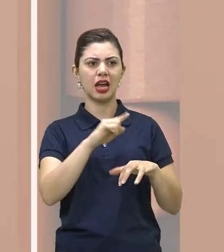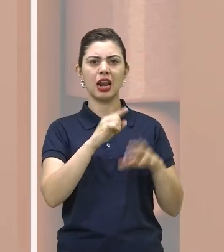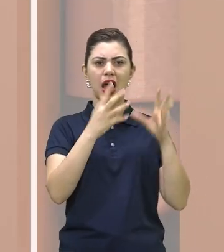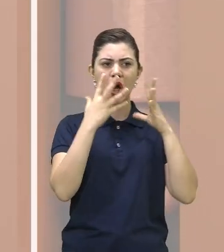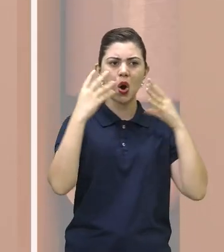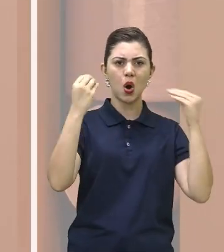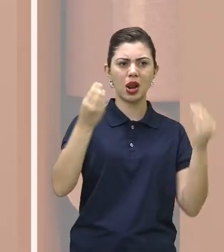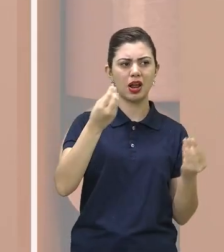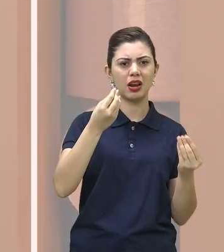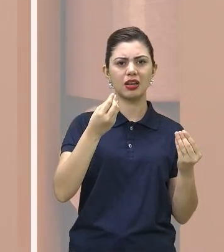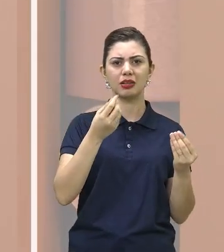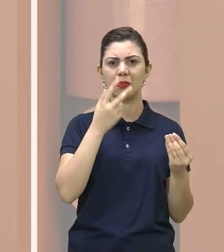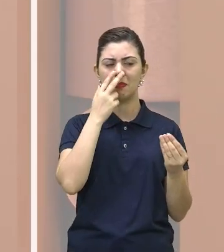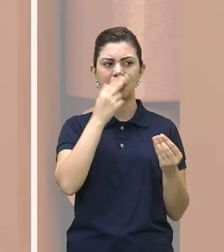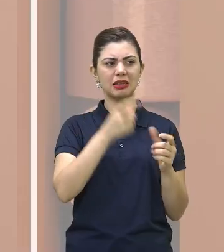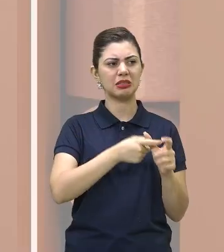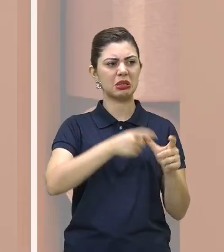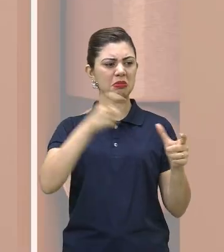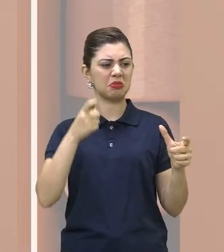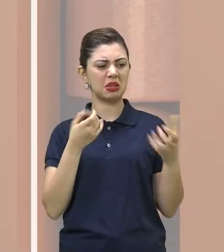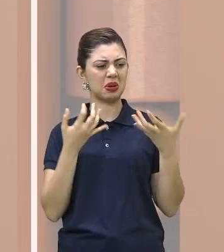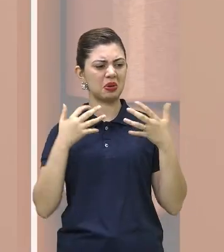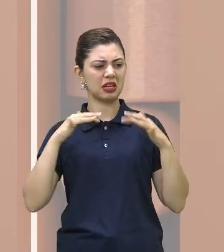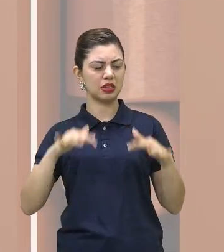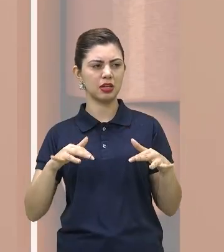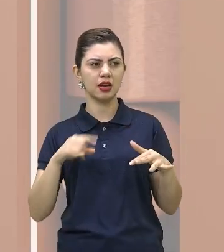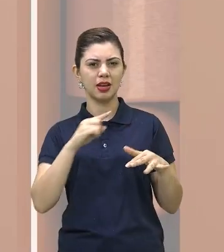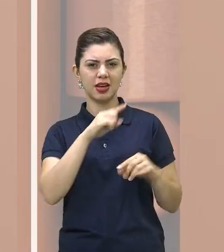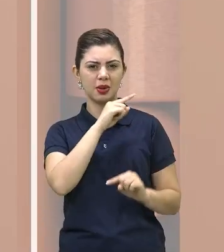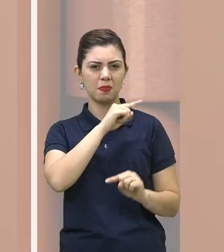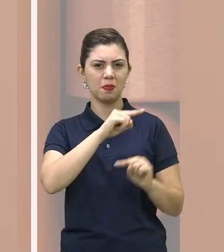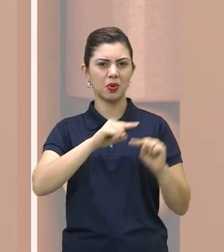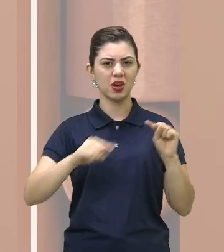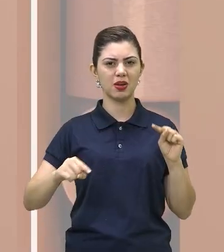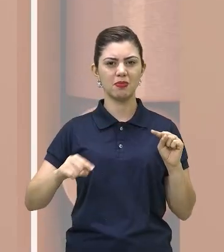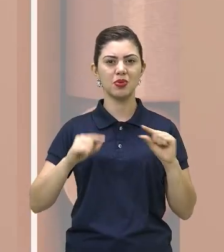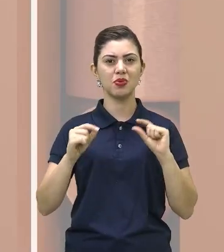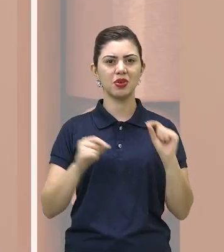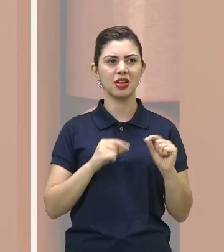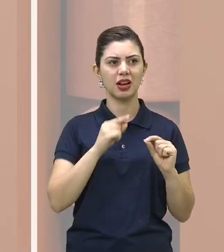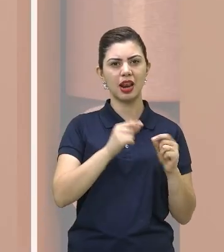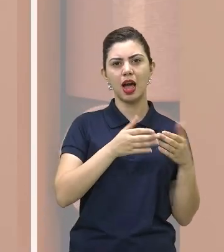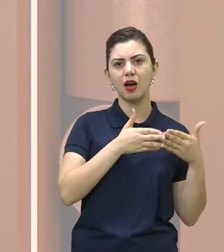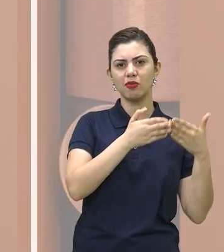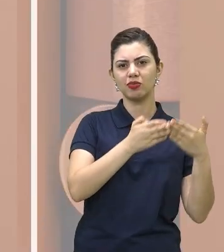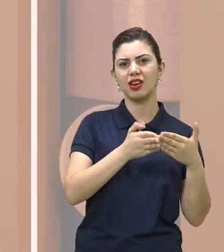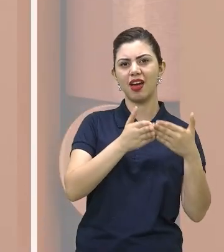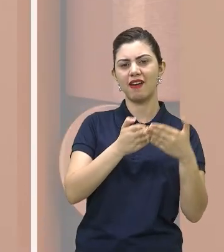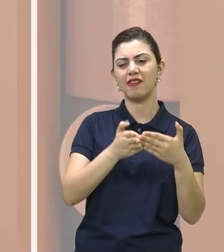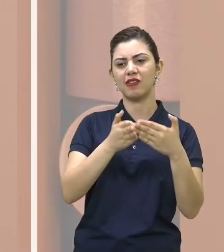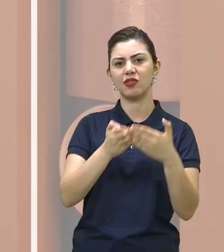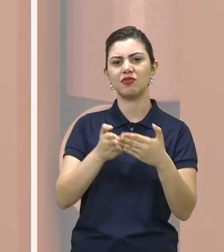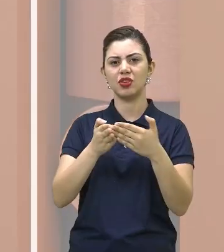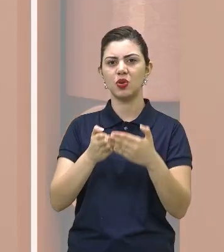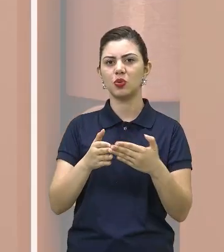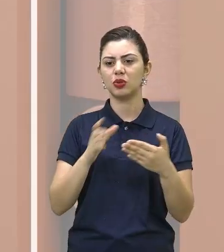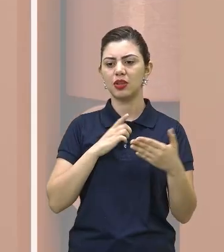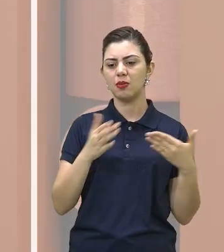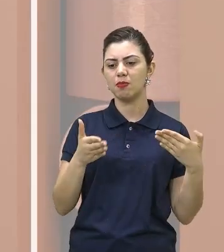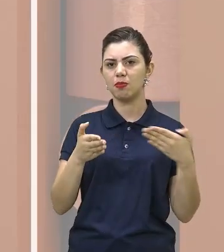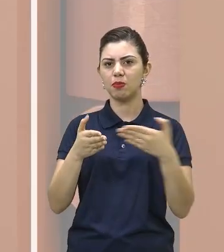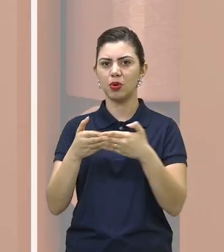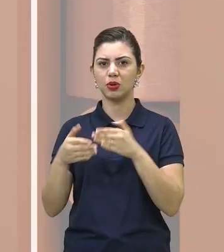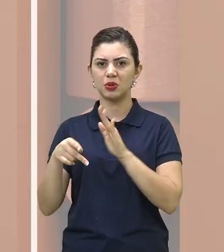Holanda. Para prejudicá-la, proibiu a entrada de navios holandeses em todos os portos de